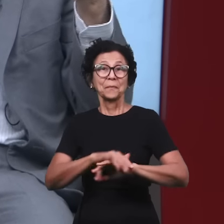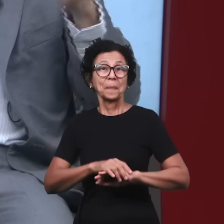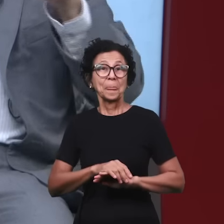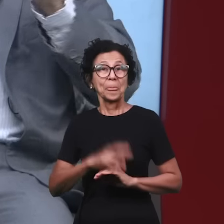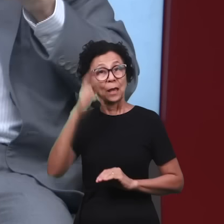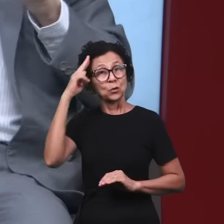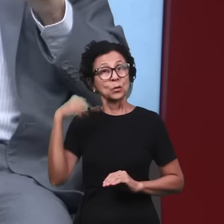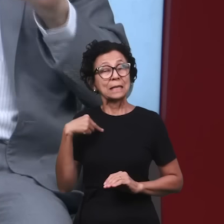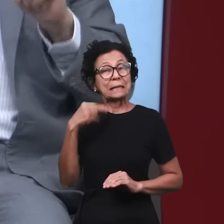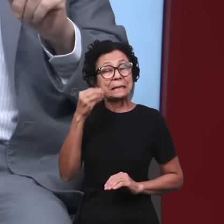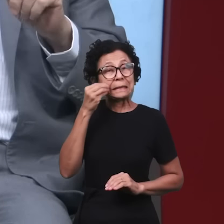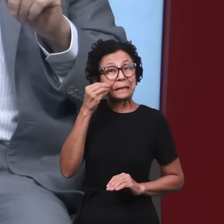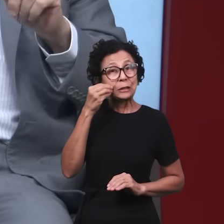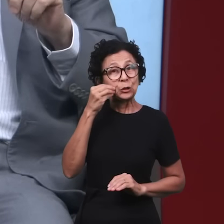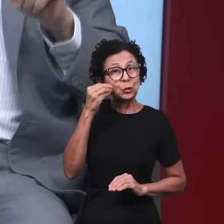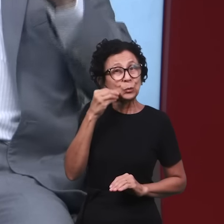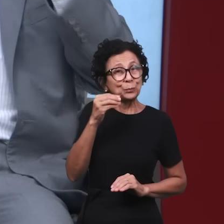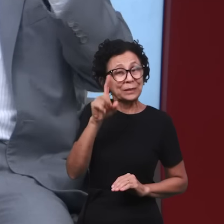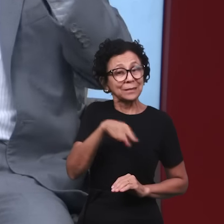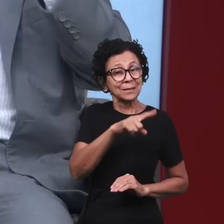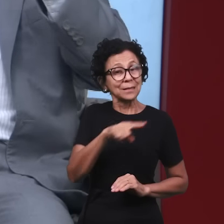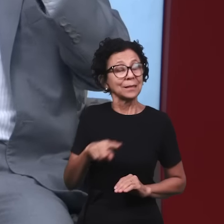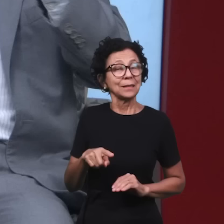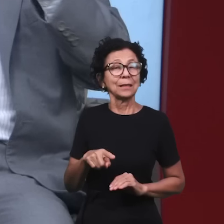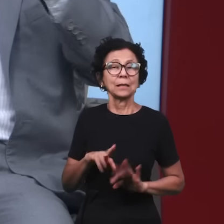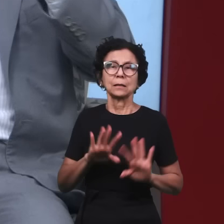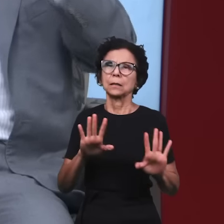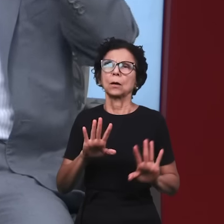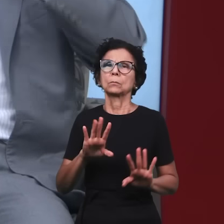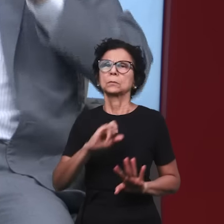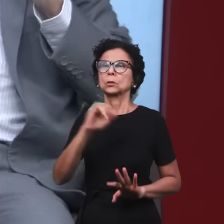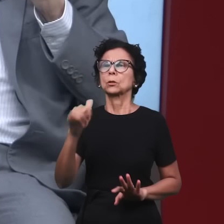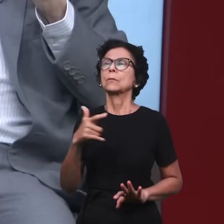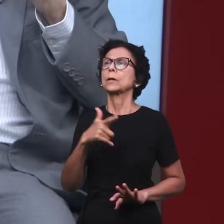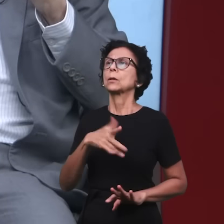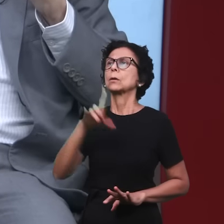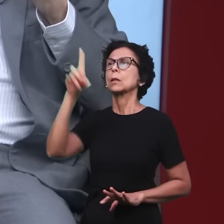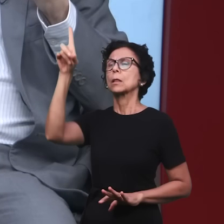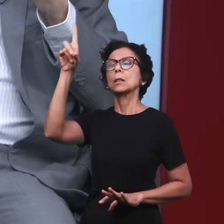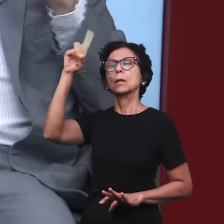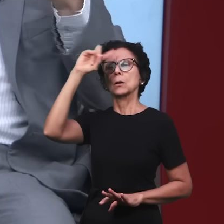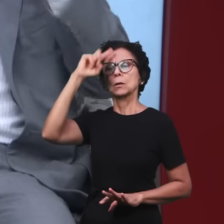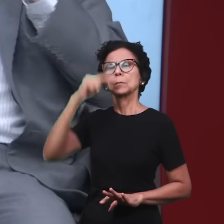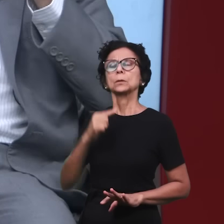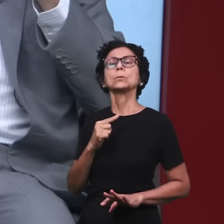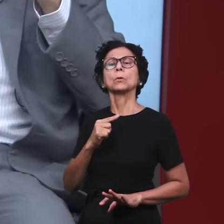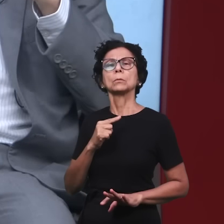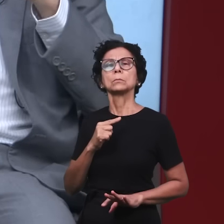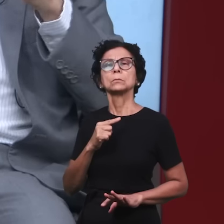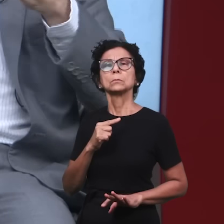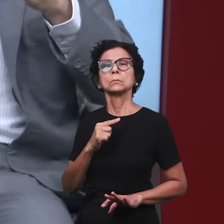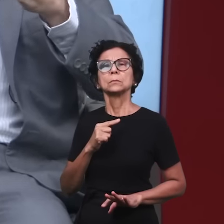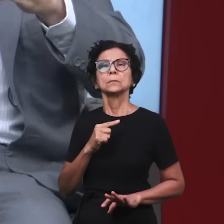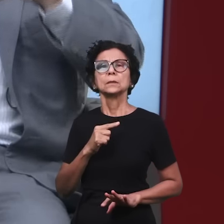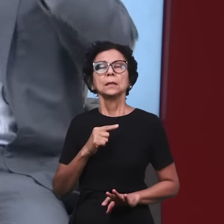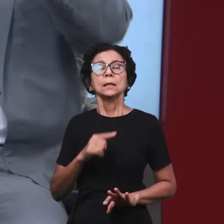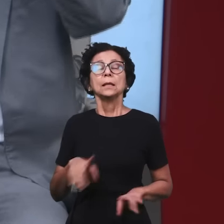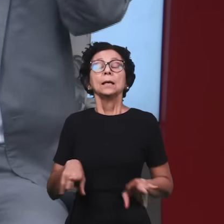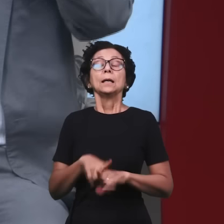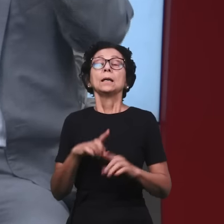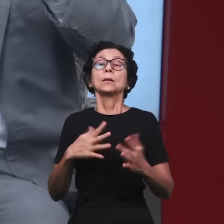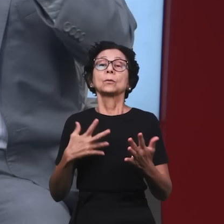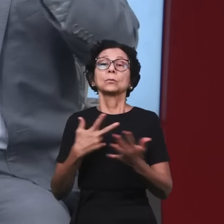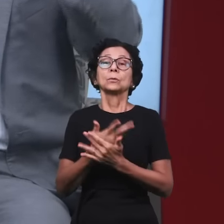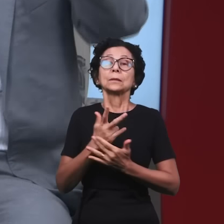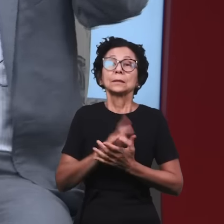engano, mas Jacó disse que era assim a orientação divina. Através deste ato,